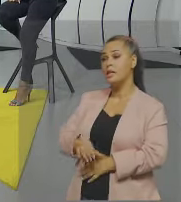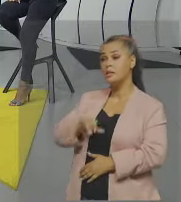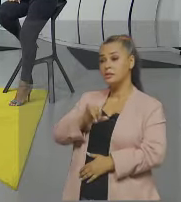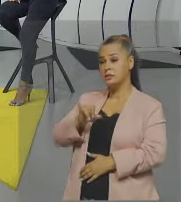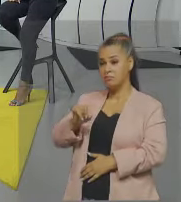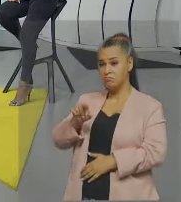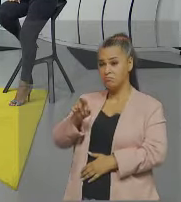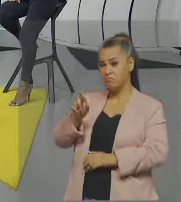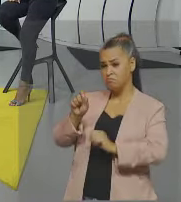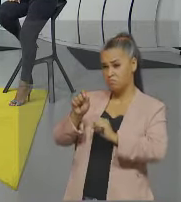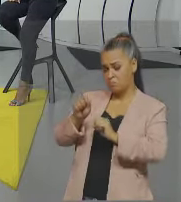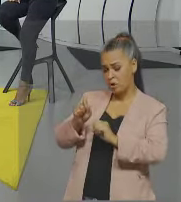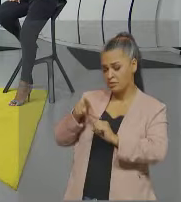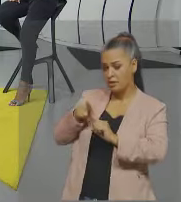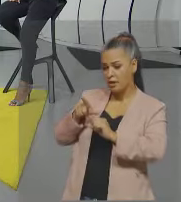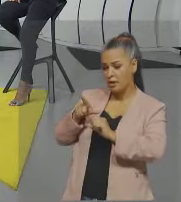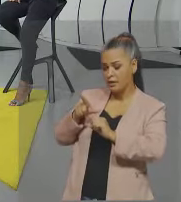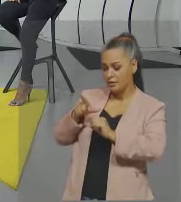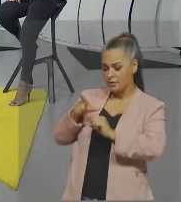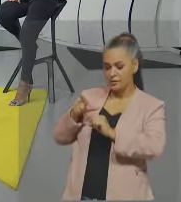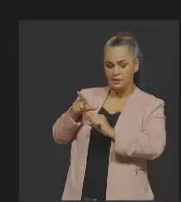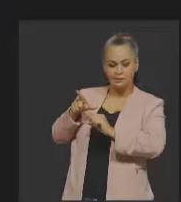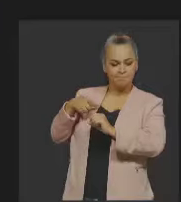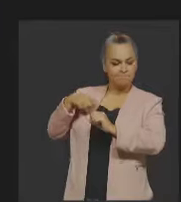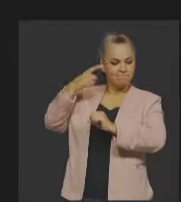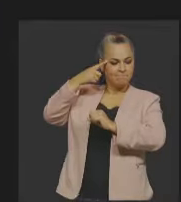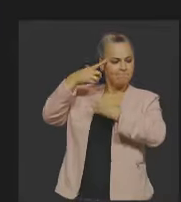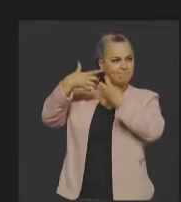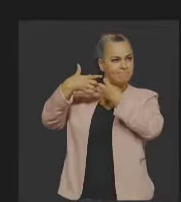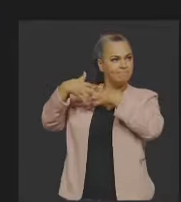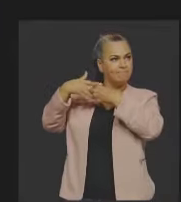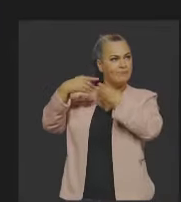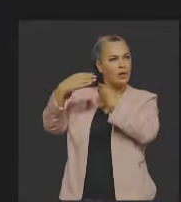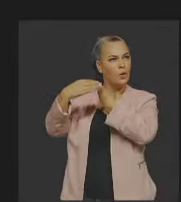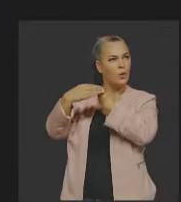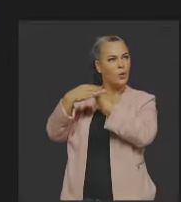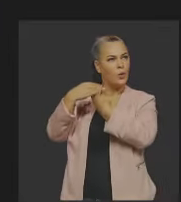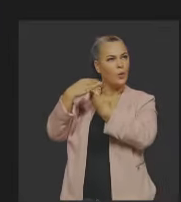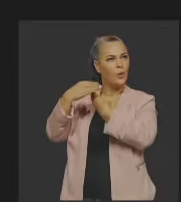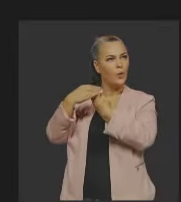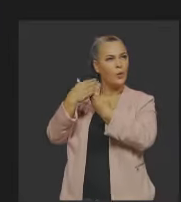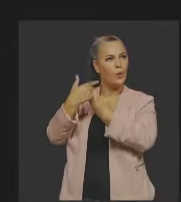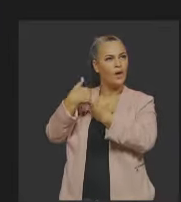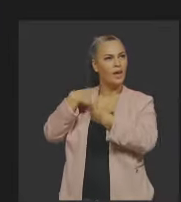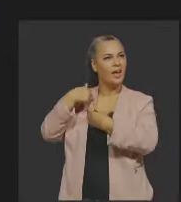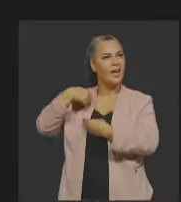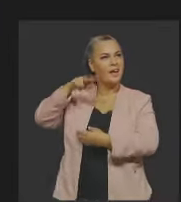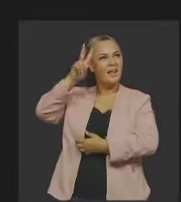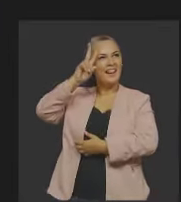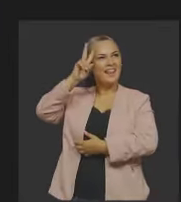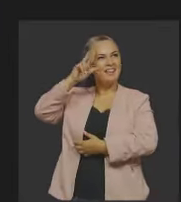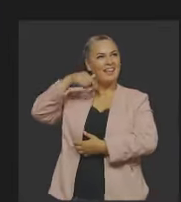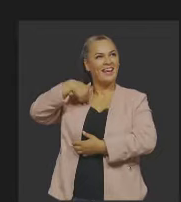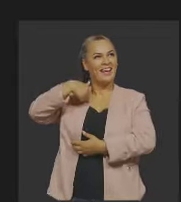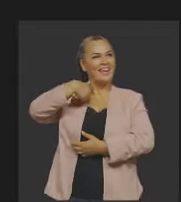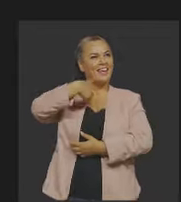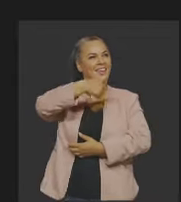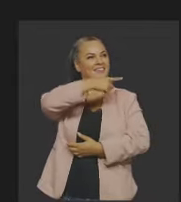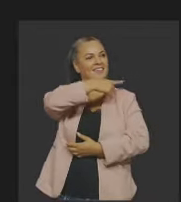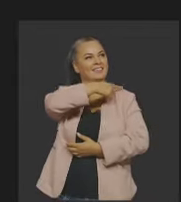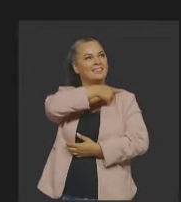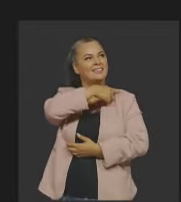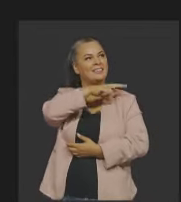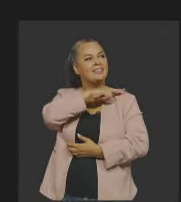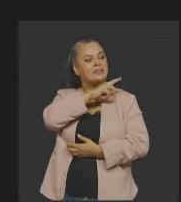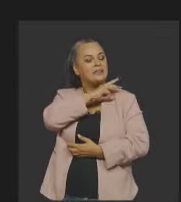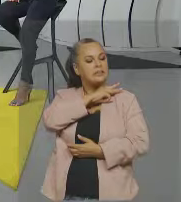pudesse dar um conselho para você mesma, quando estava no ensino médio fundamental, que tipo de conselho você se